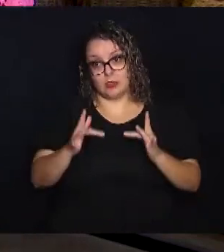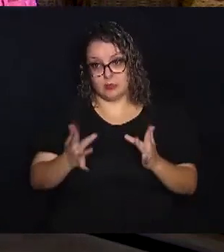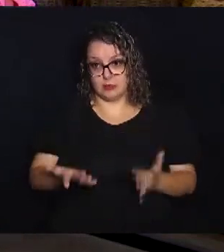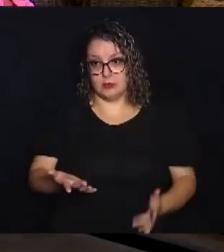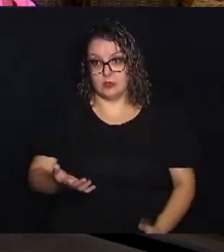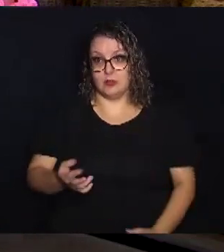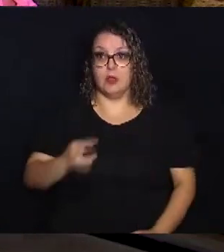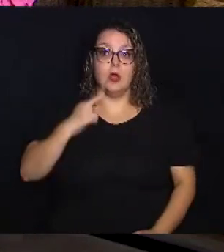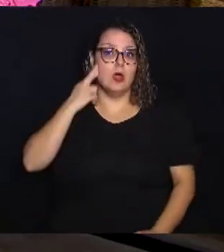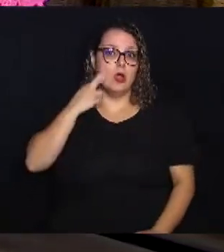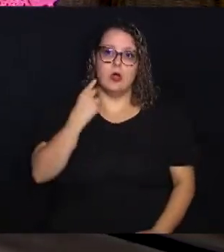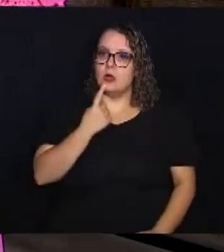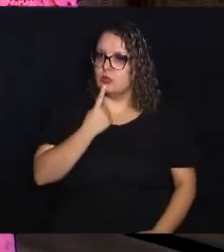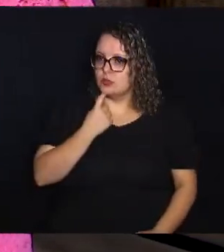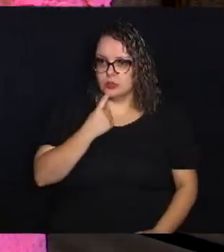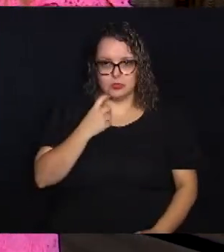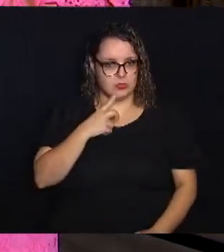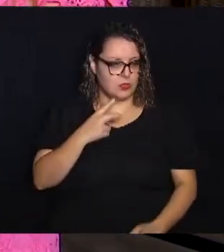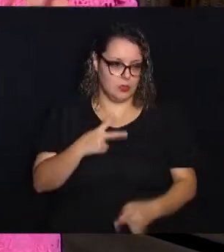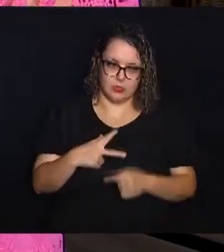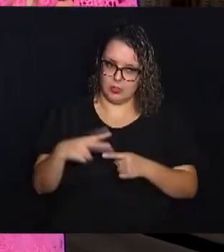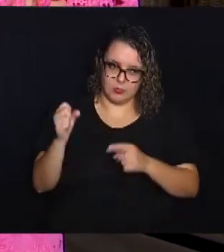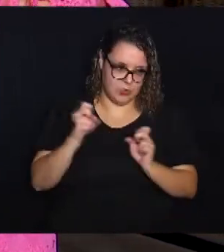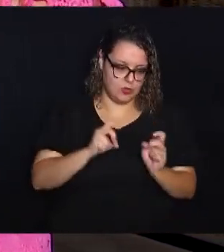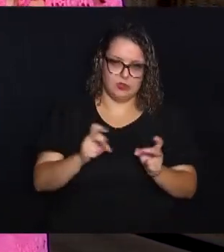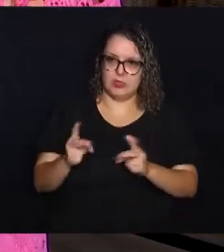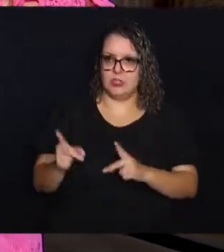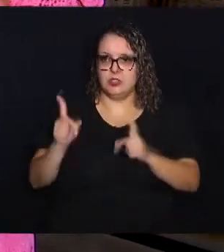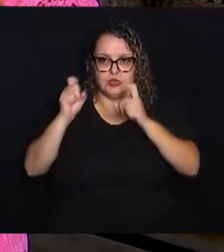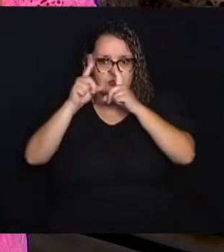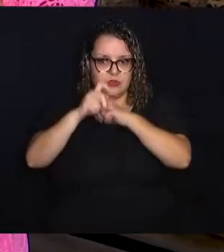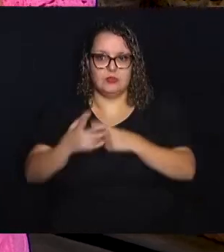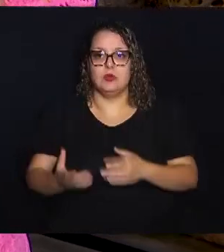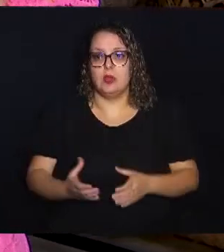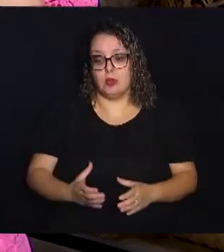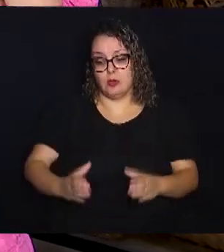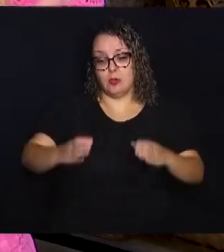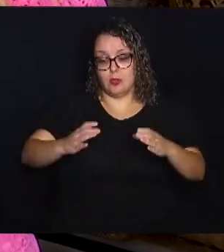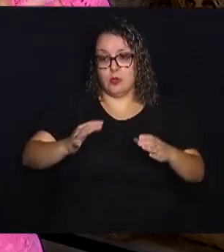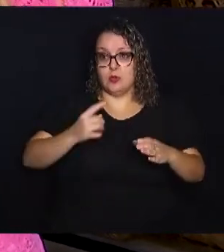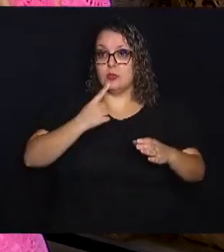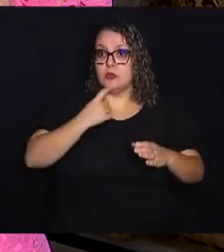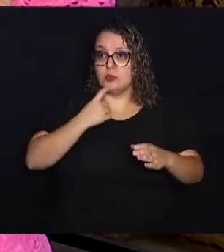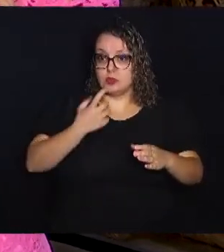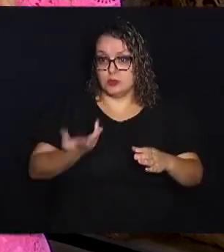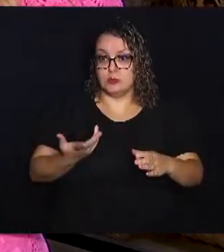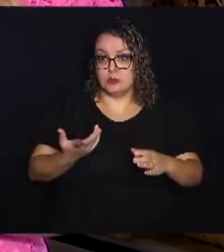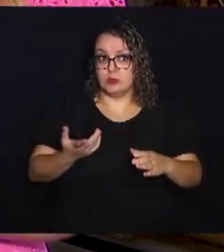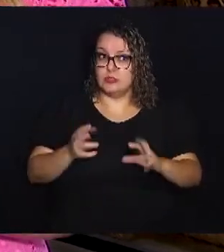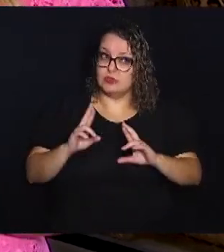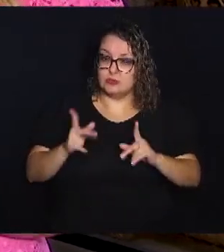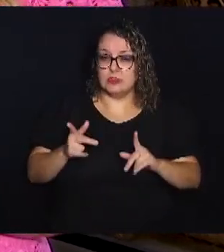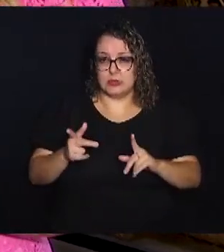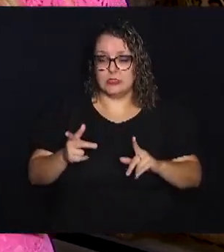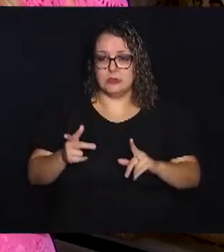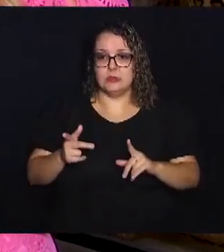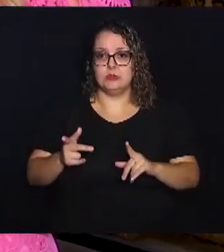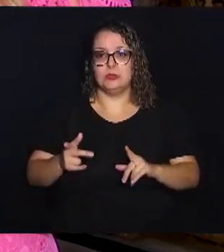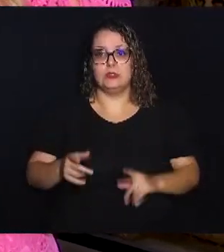dos Namorados, rosa vermelha. É o campeão de vendas, é muito difícil sair um buquê que não seja de rosa